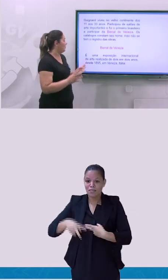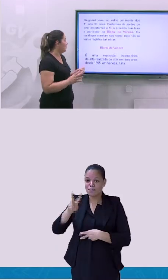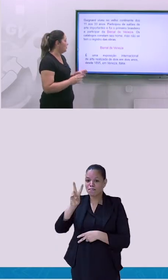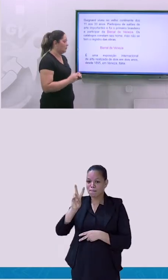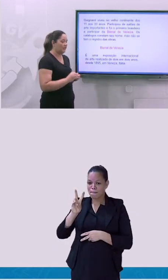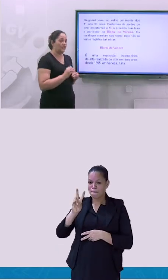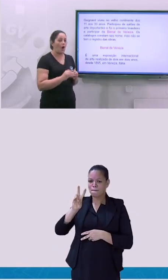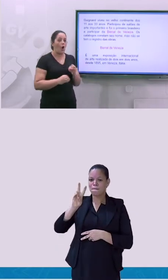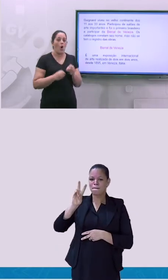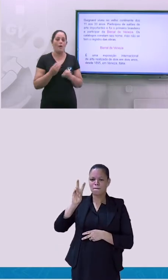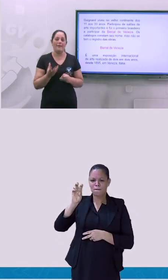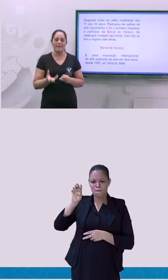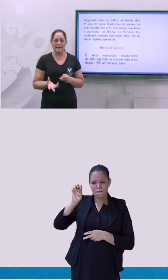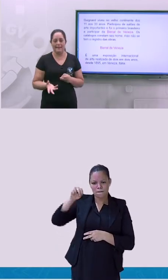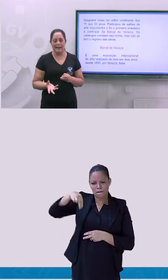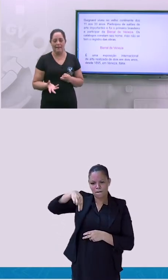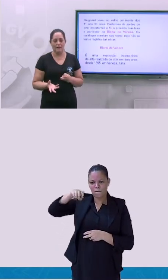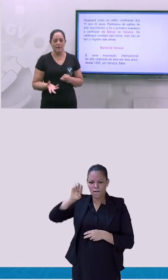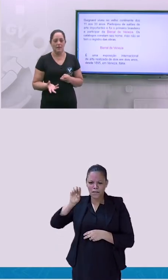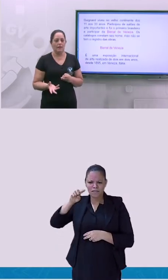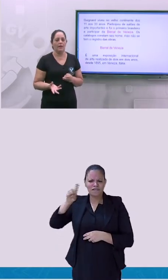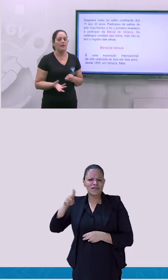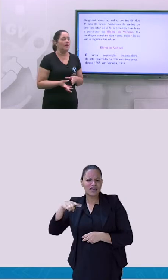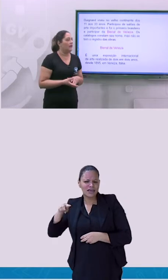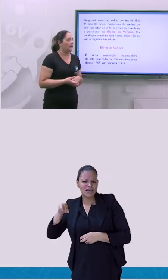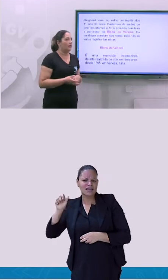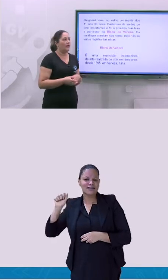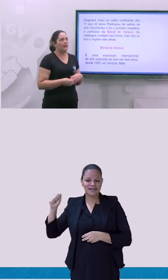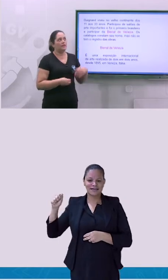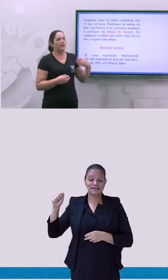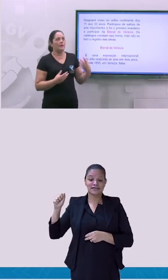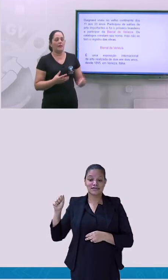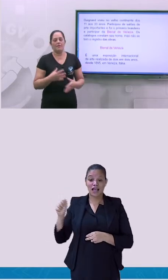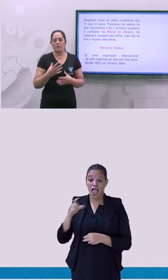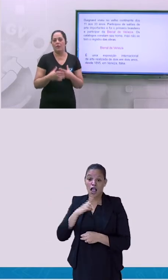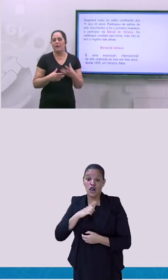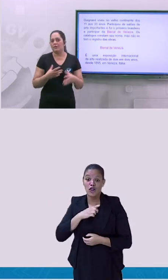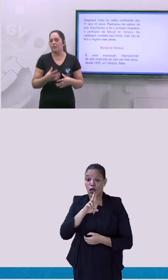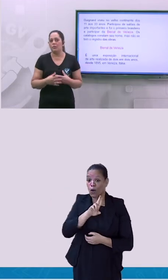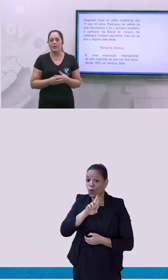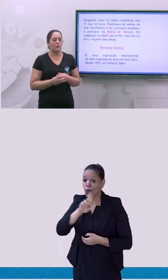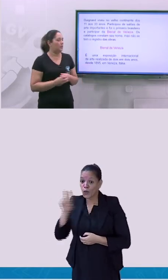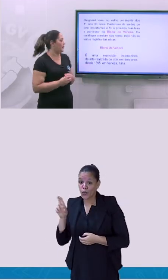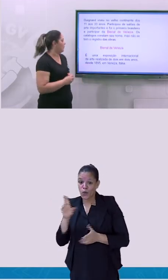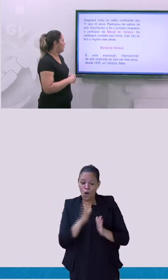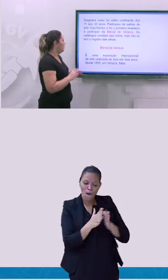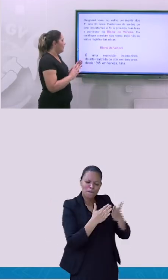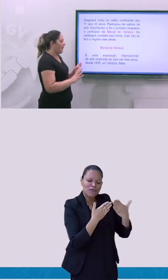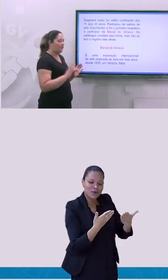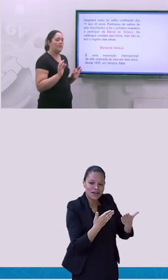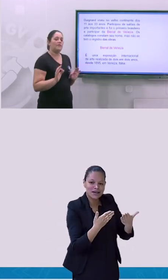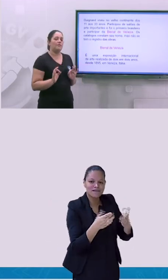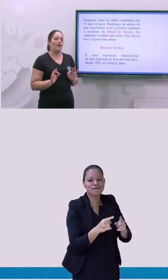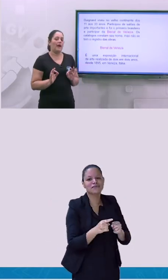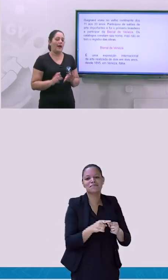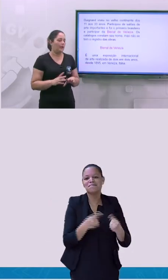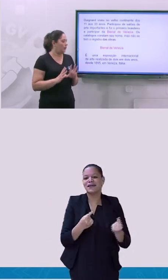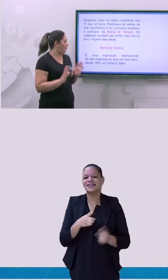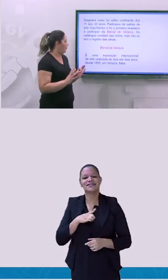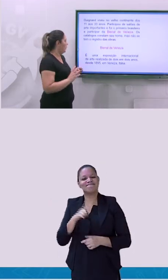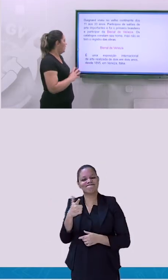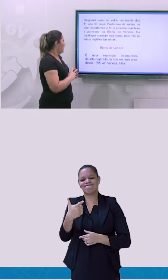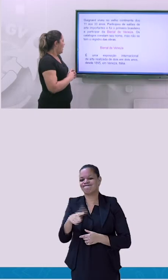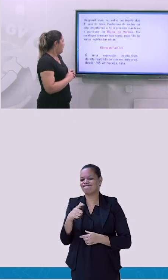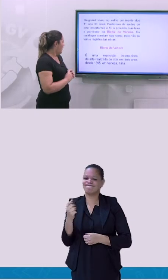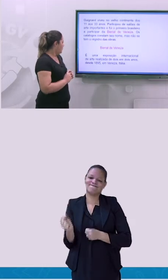tem registro que tinha obra dele lá, né? Então ainda fica para a história descobrir tudo isso. Mas vamos focar no